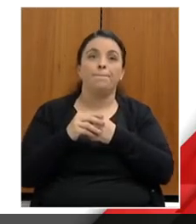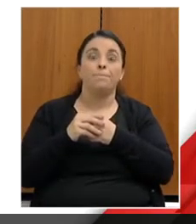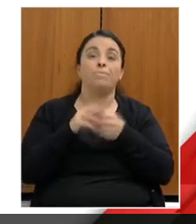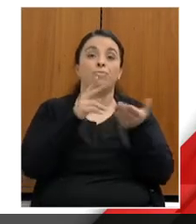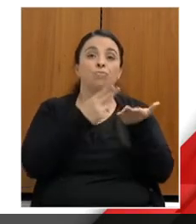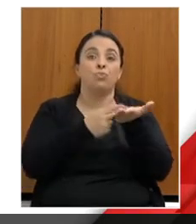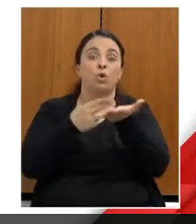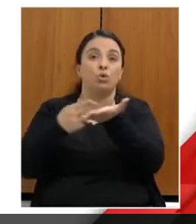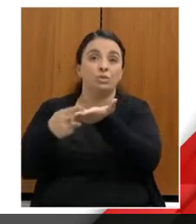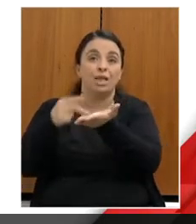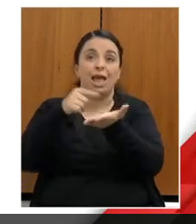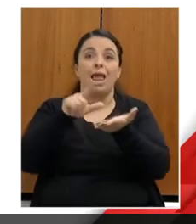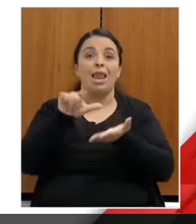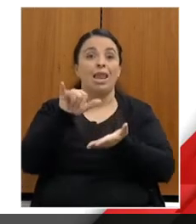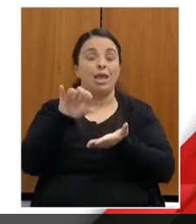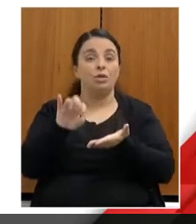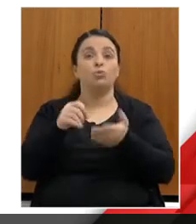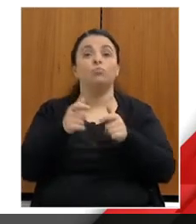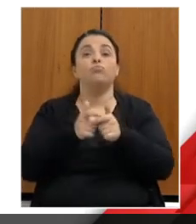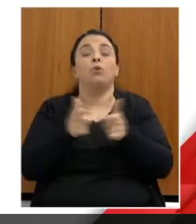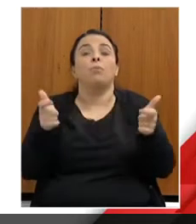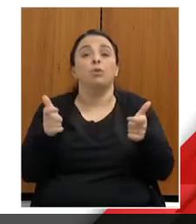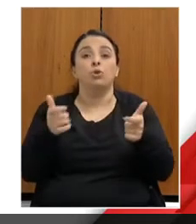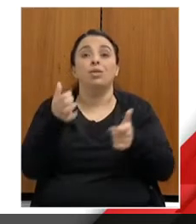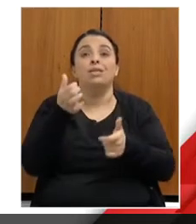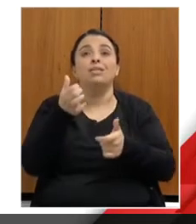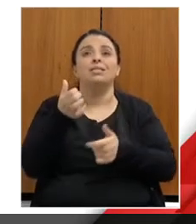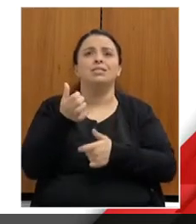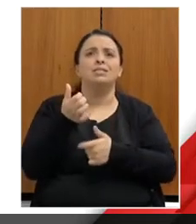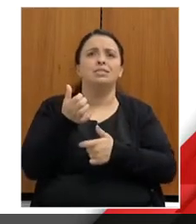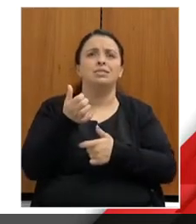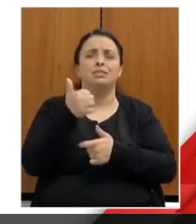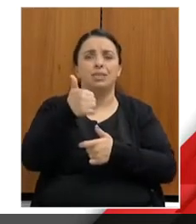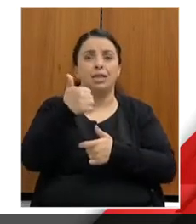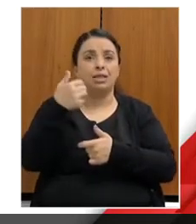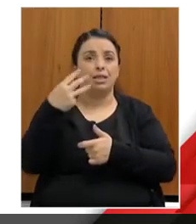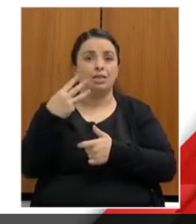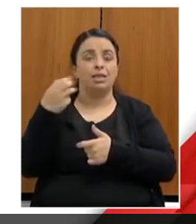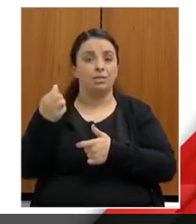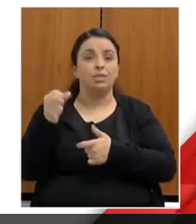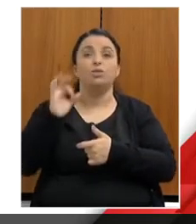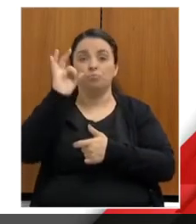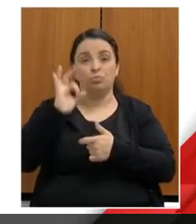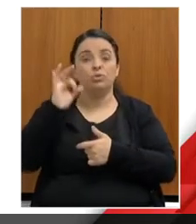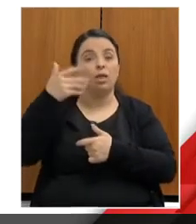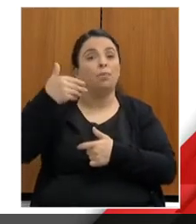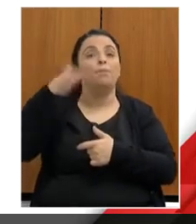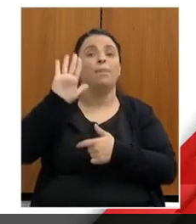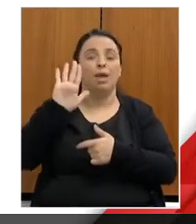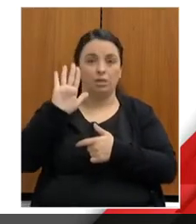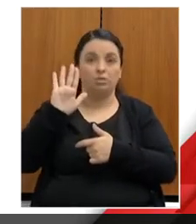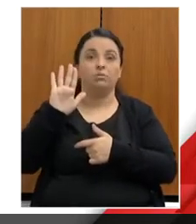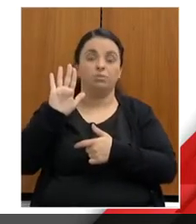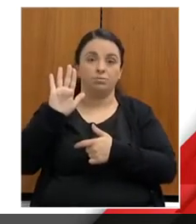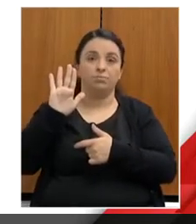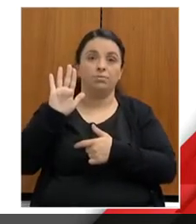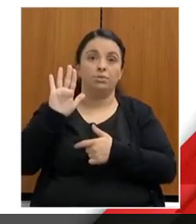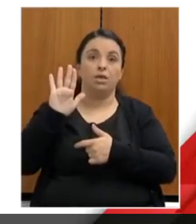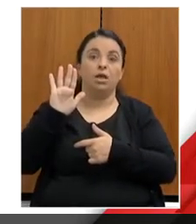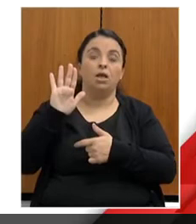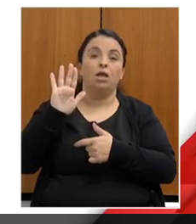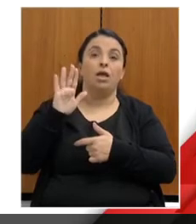mais de 136%. Então, leitos de UTI em fevereiro de 2020 eram 2.072.